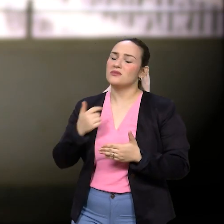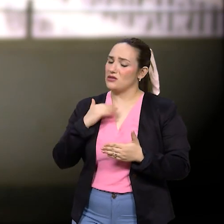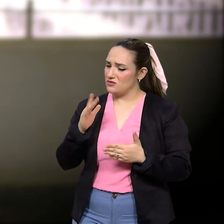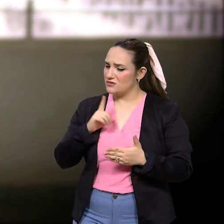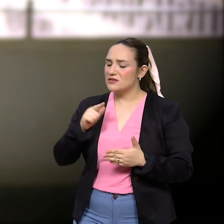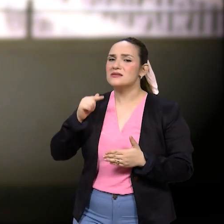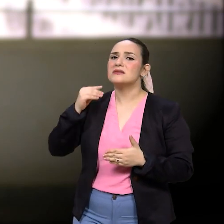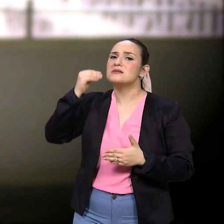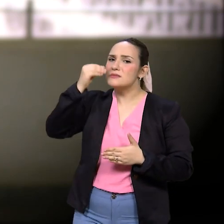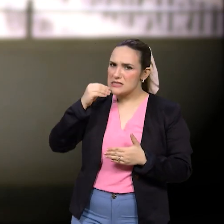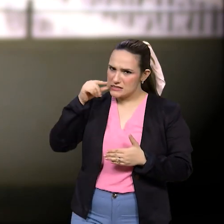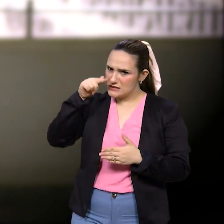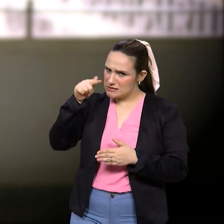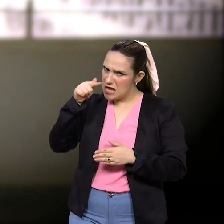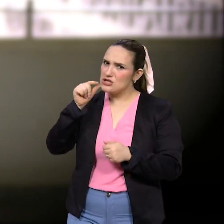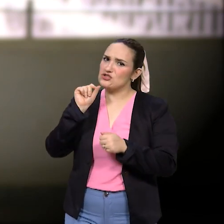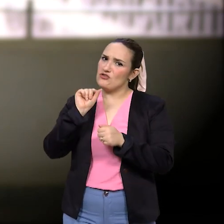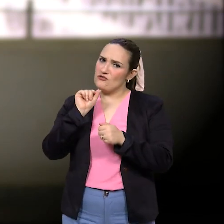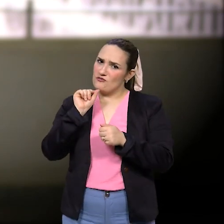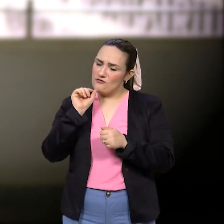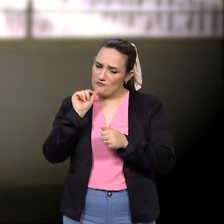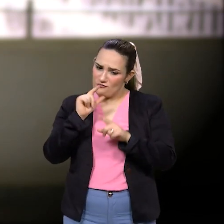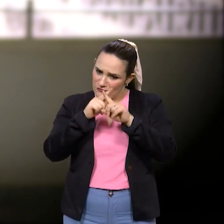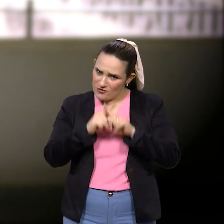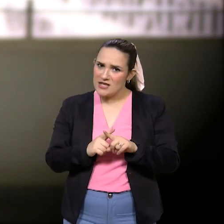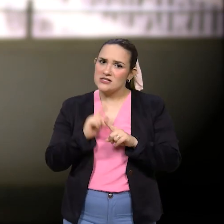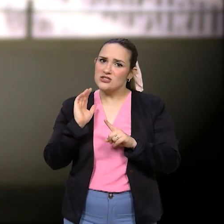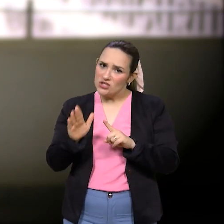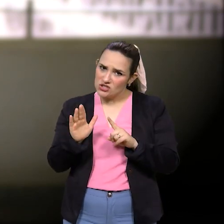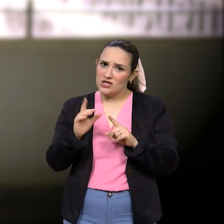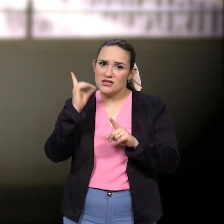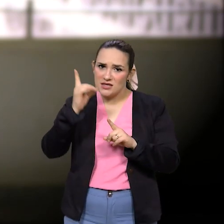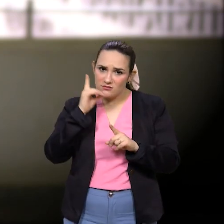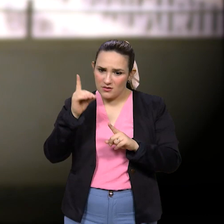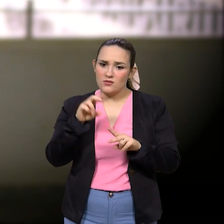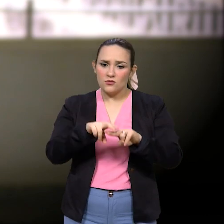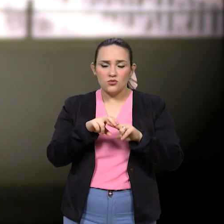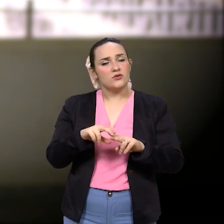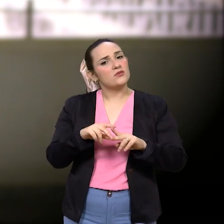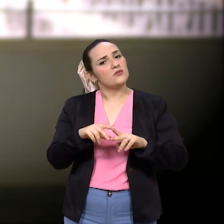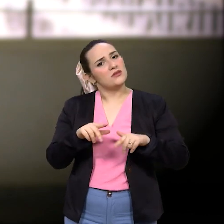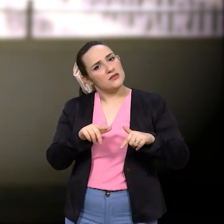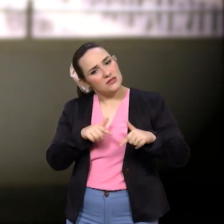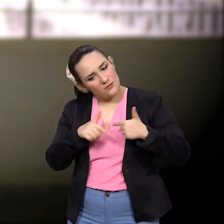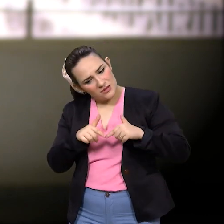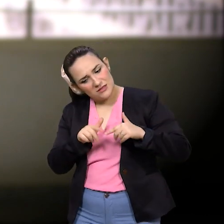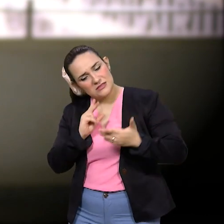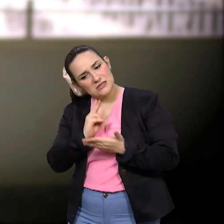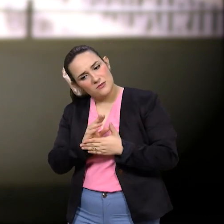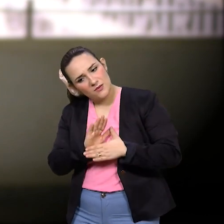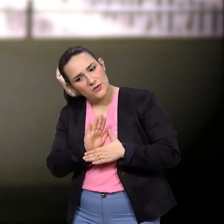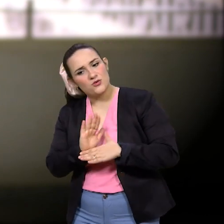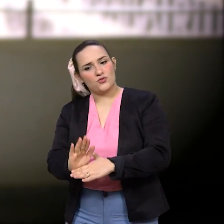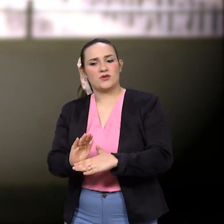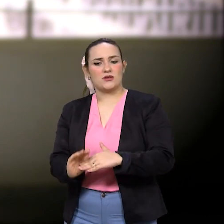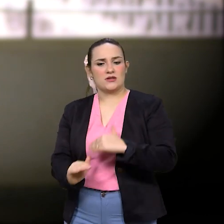dos 7 mandatos passados e mais um nos traz o direito e o dever de continuar trabalhando